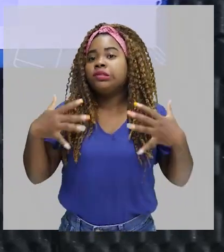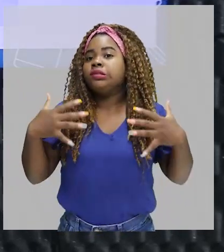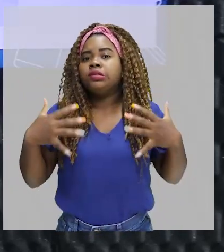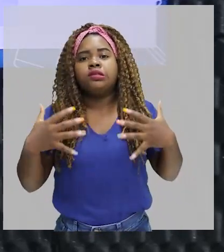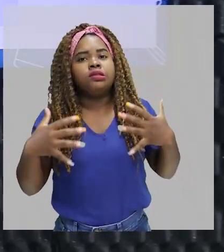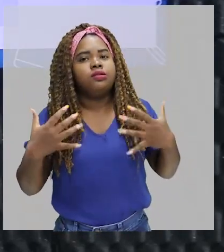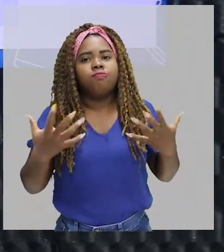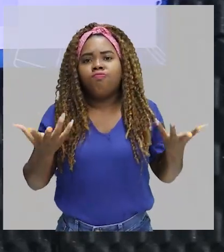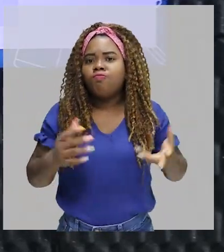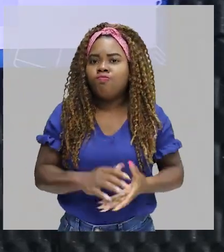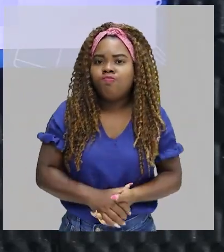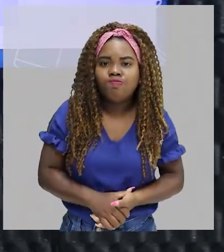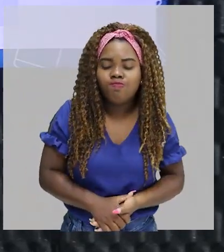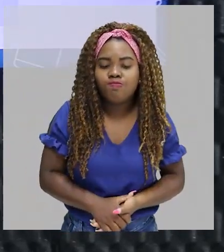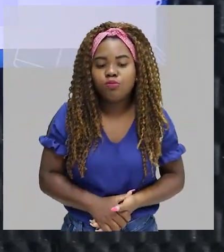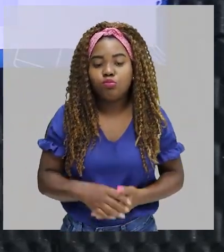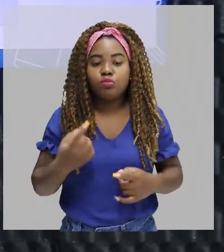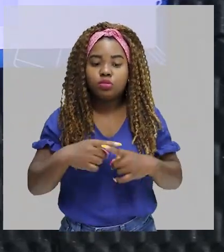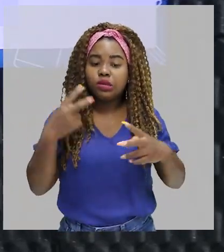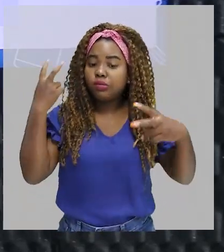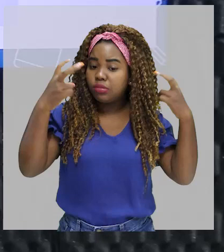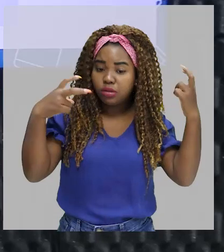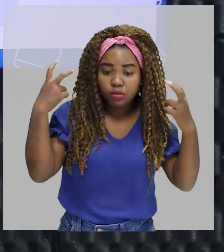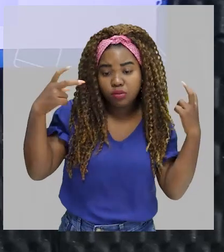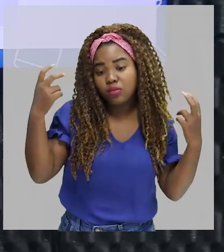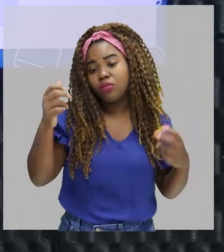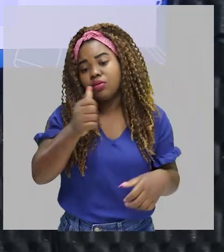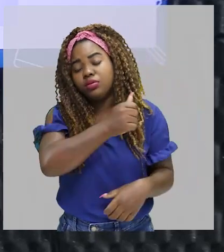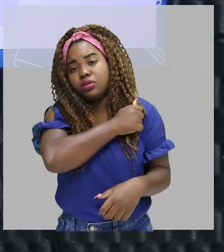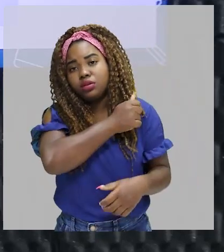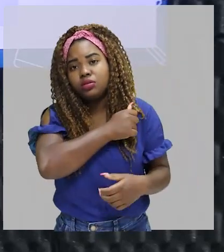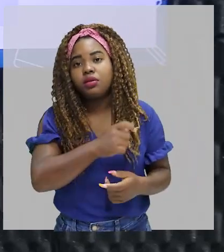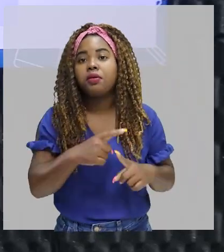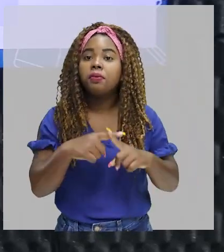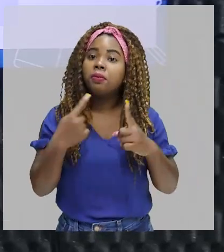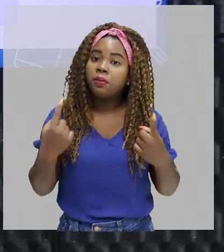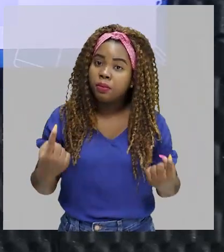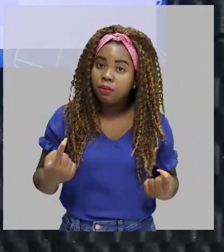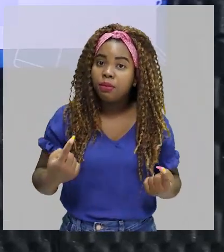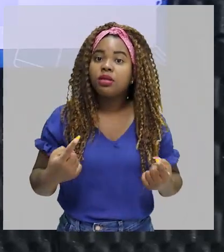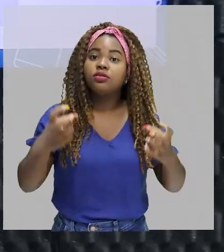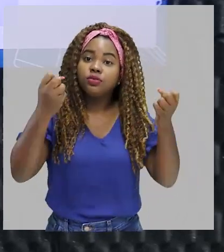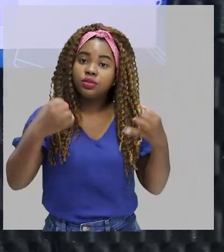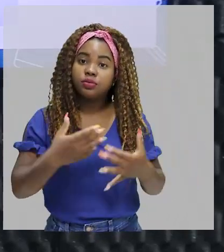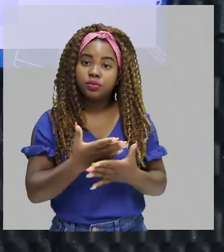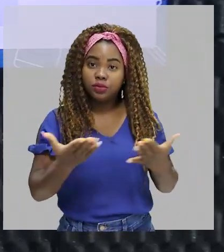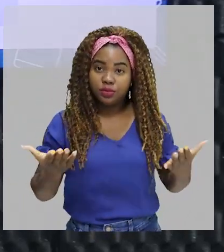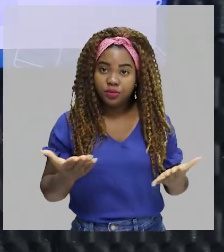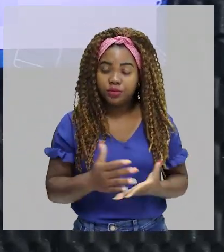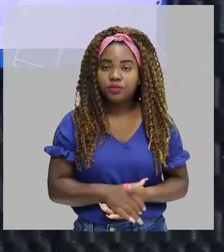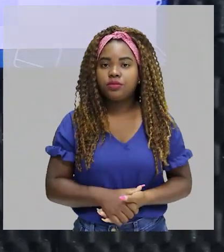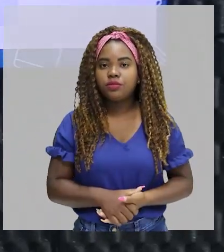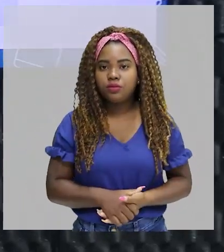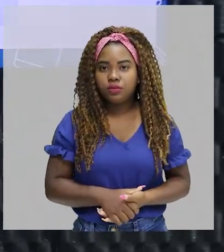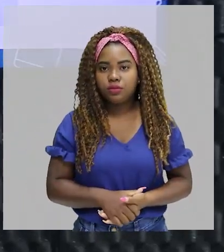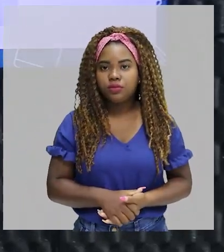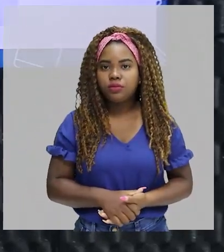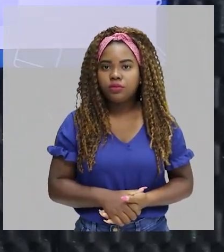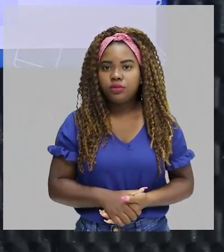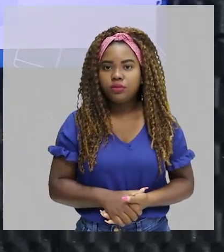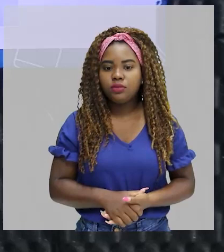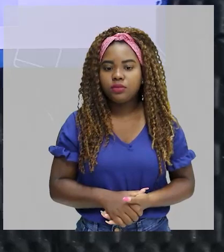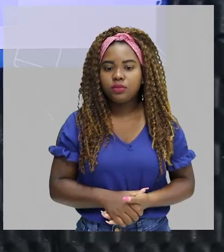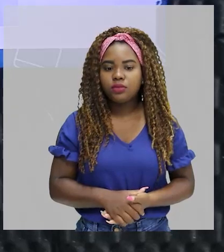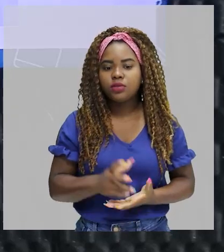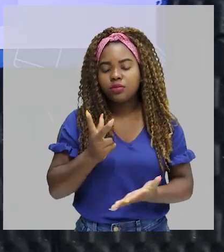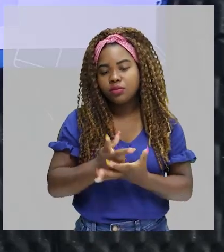amigas, normalmente preocupam muito os estudantes. Mas deixa eu dar uma boa notícia para vocês. A incidência, a frequência